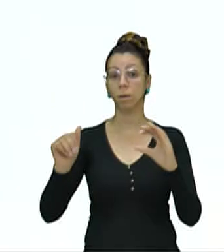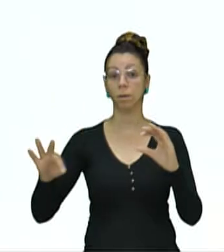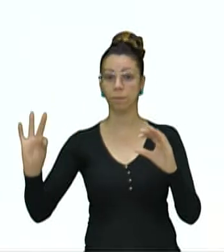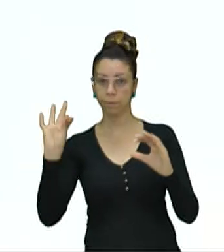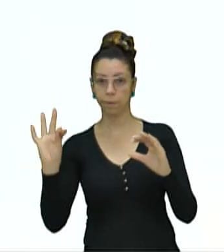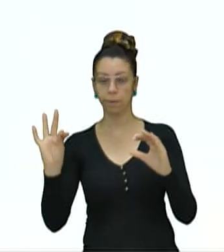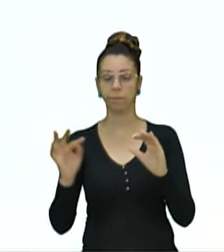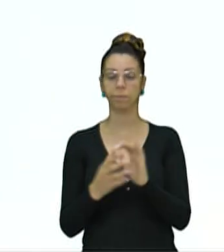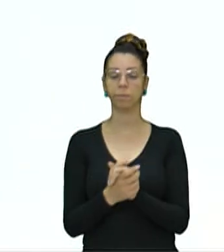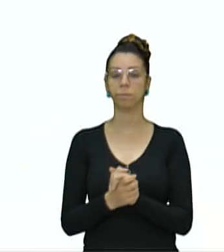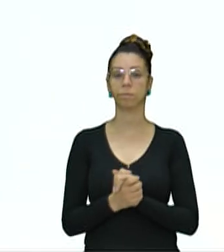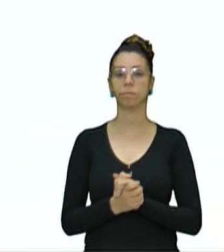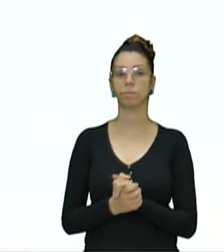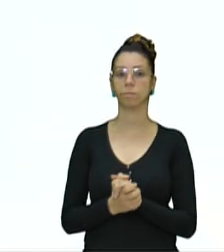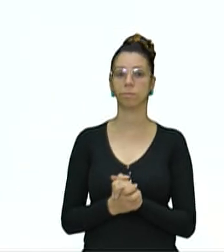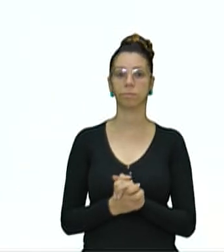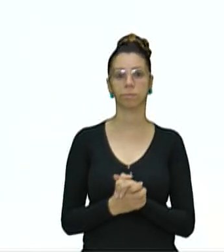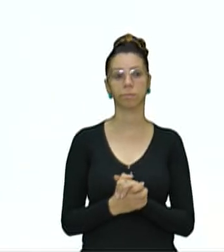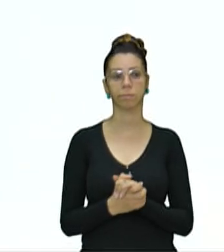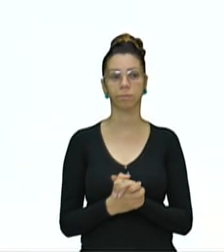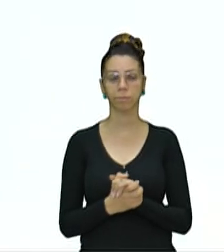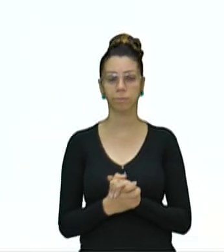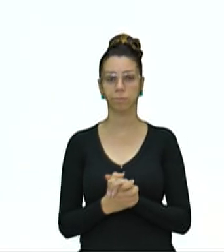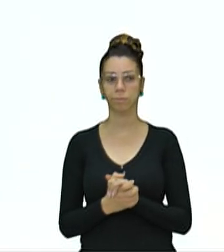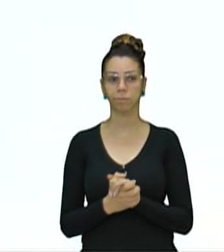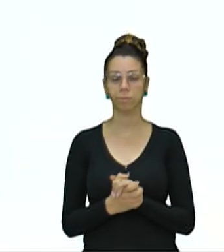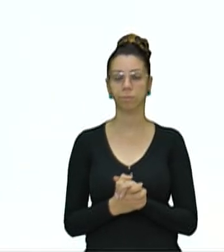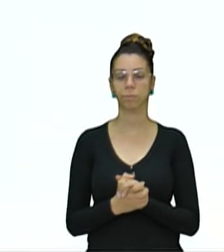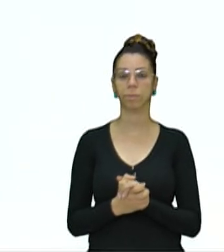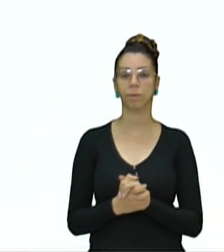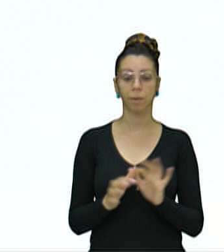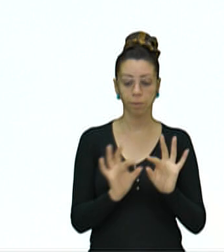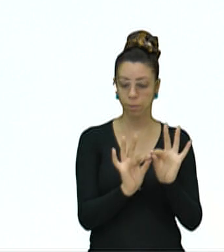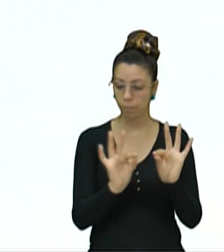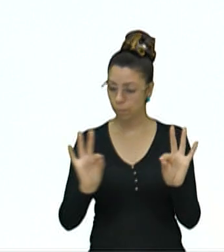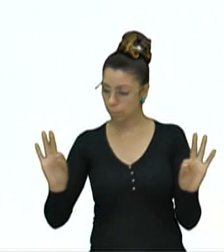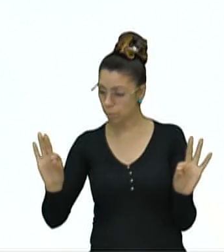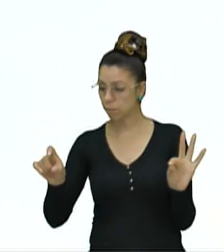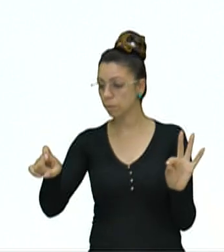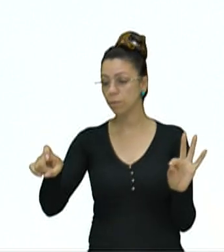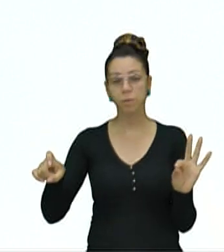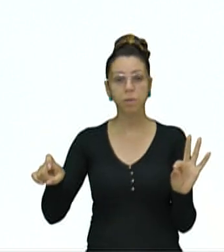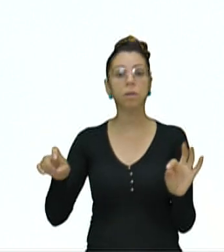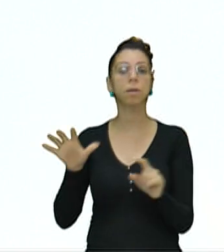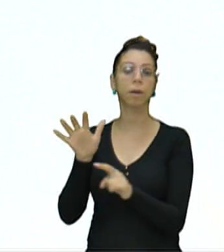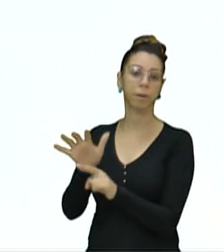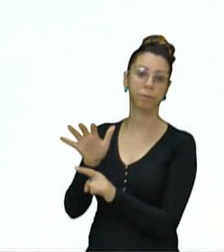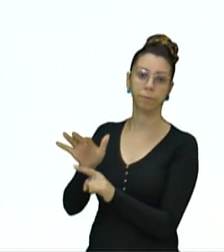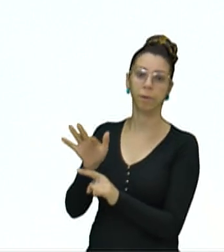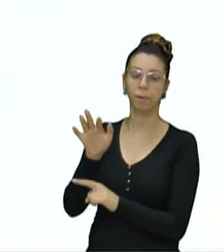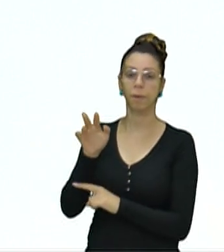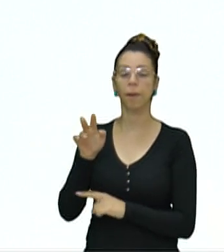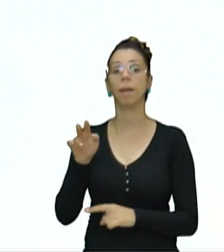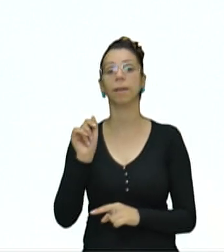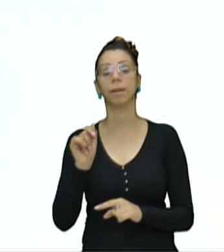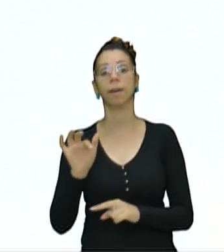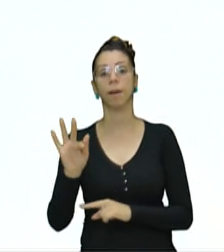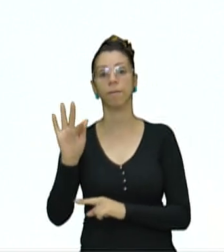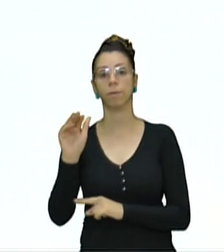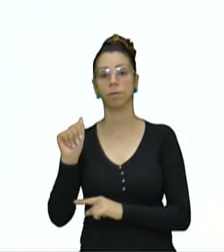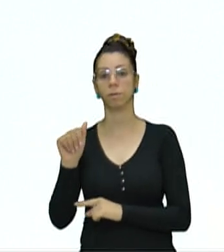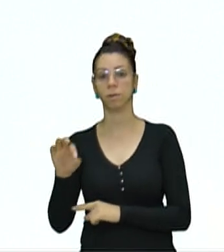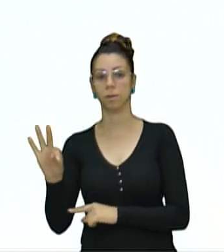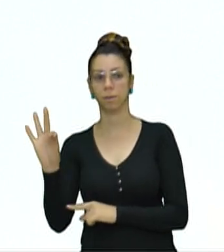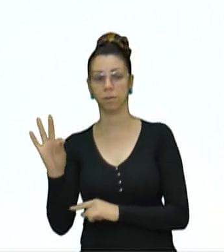força resultante nesse caso vai ser somente no eixo X, que representa a força de atrito, beleza? E agora vem